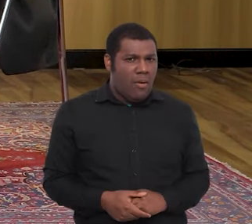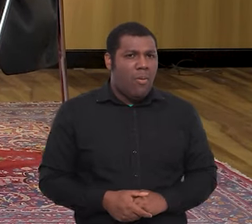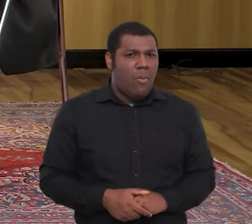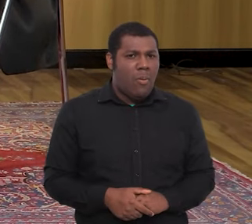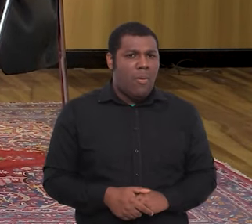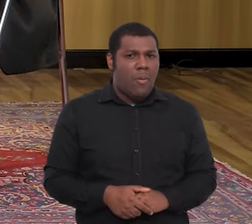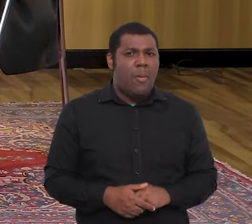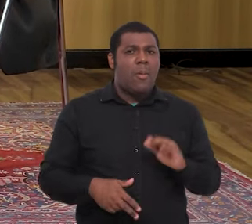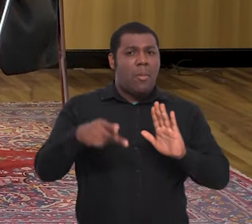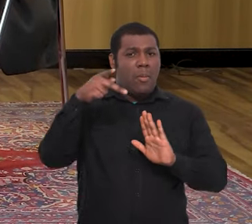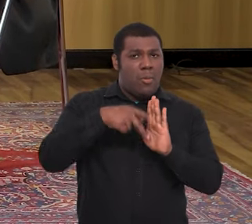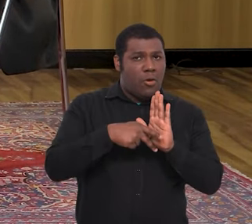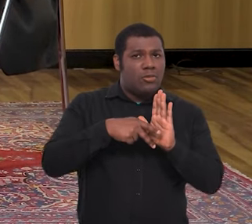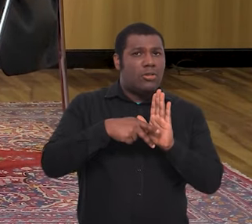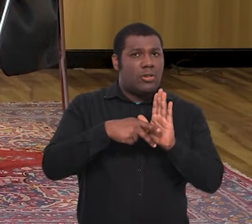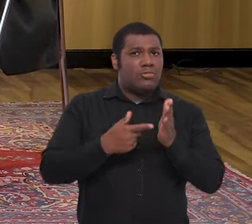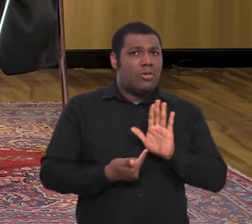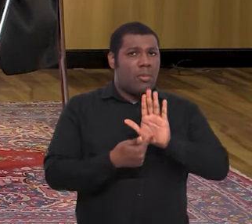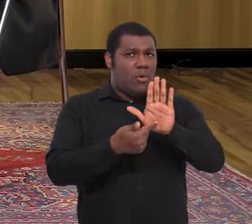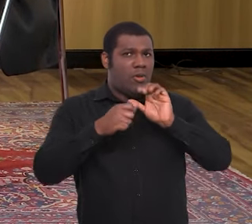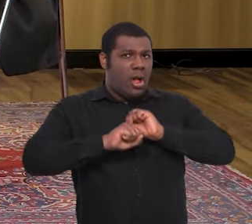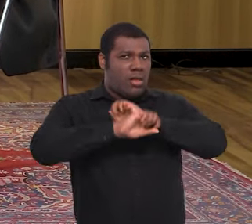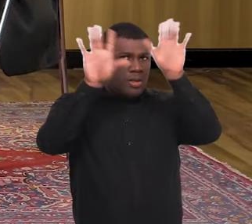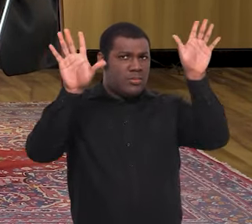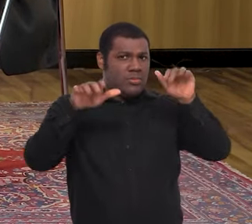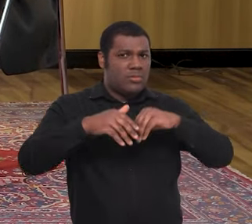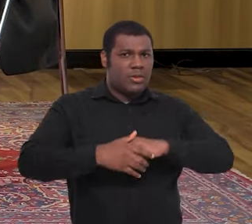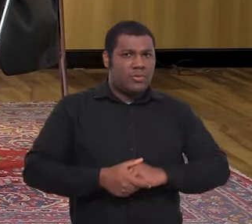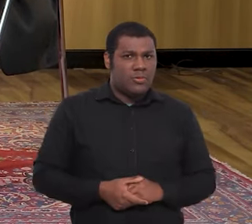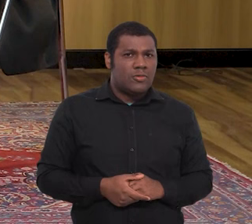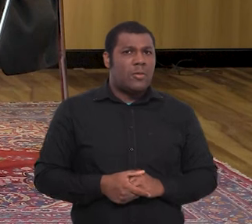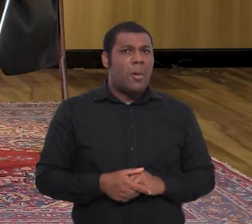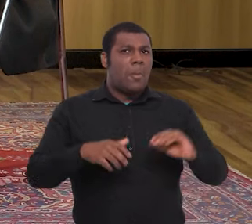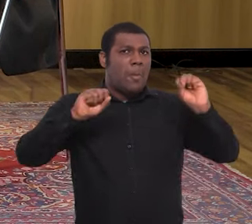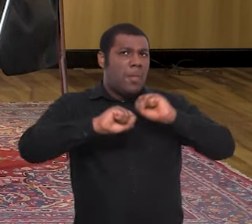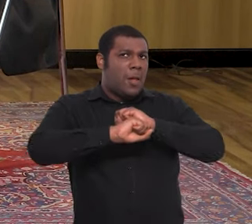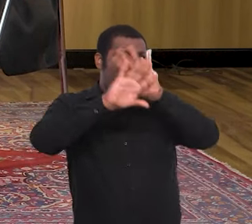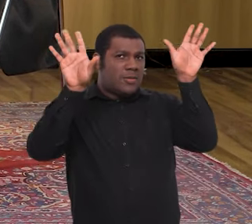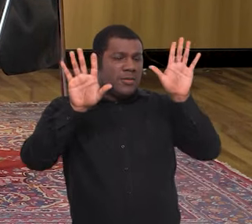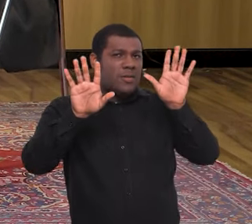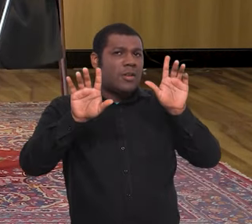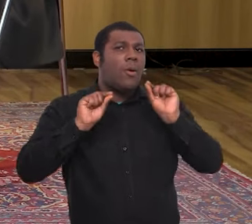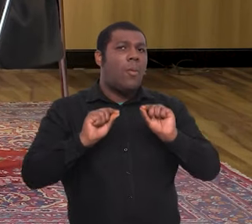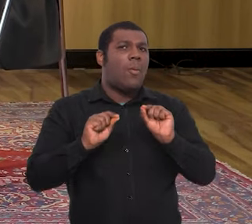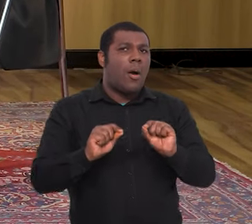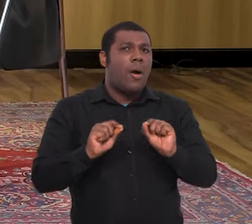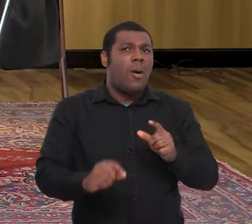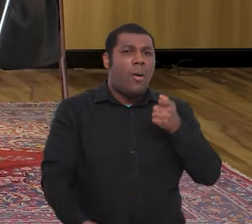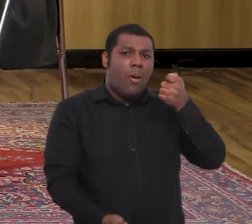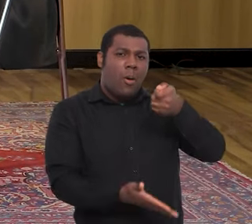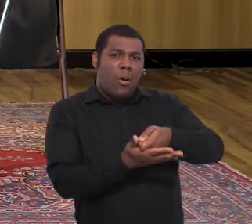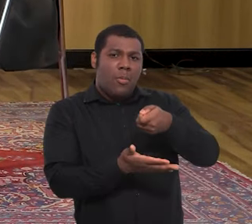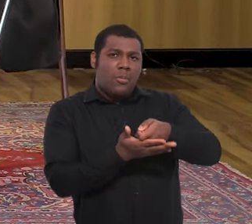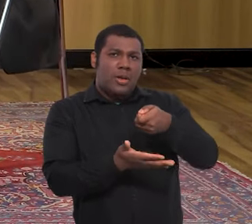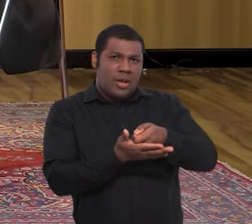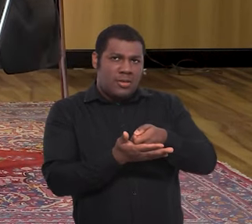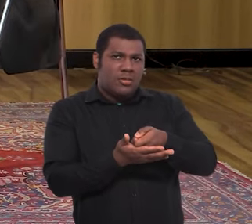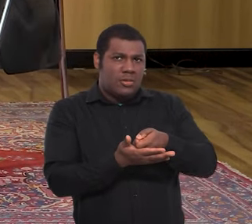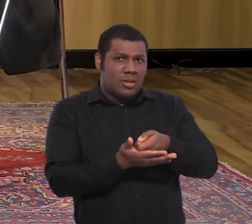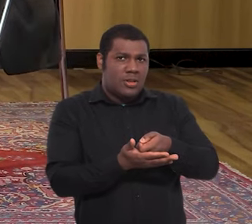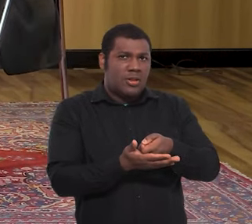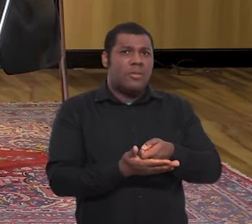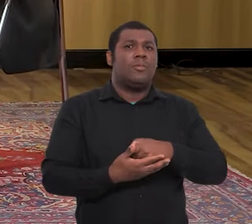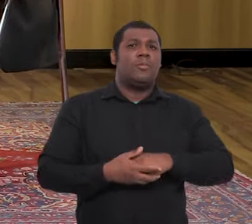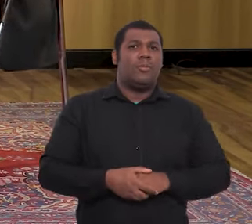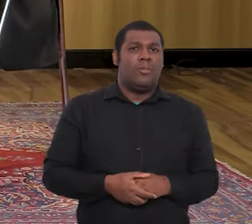transparência o projeto traz transparência ele traz Transparência na obrigatoriedade da se aprovado a lei